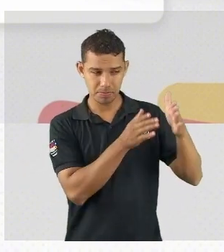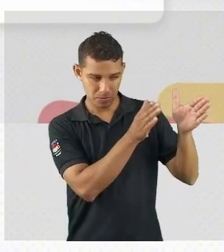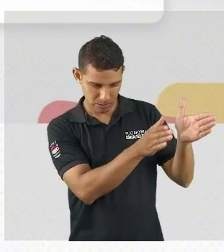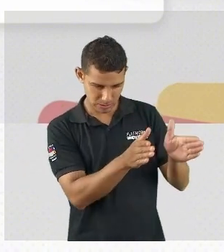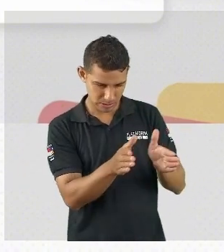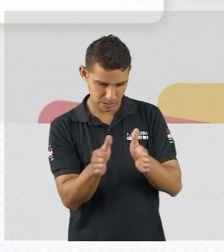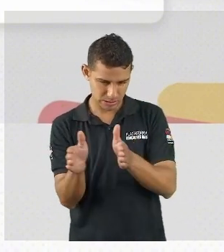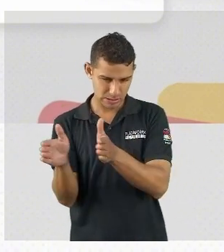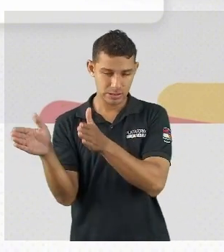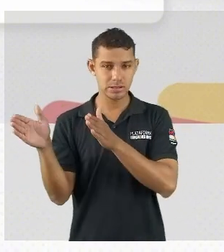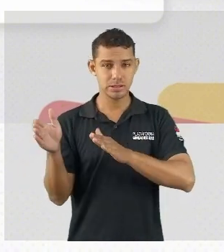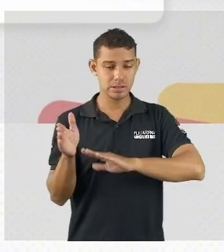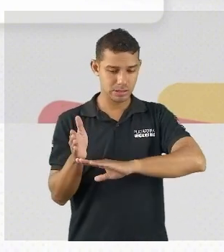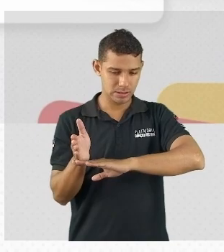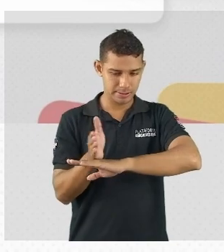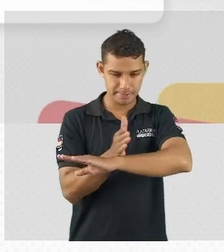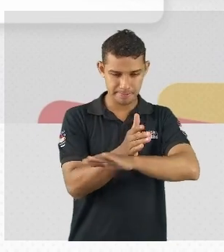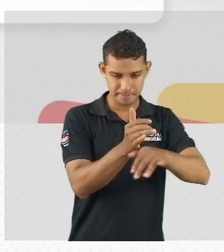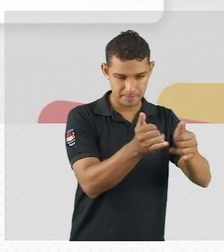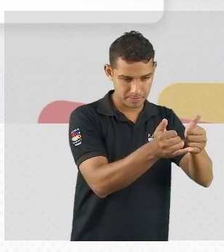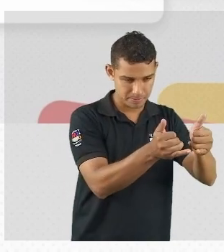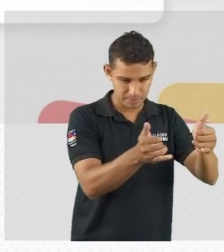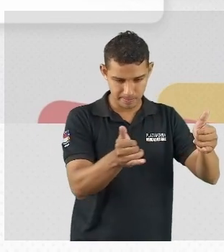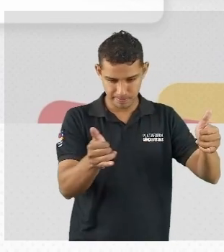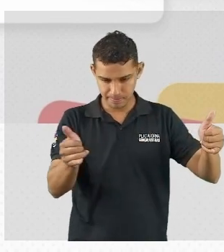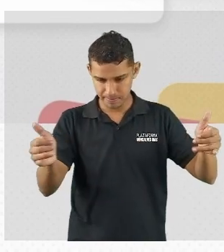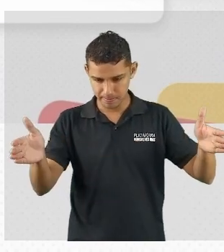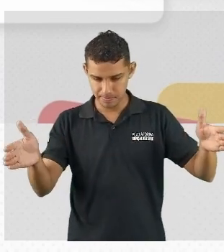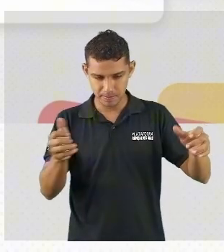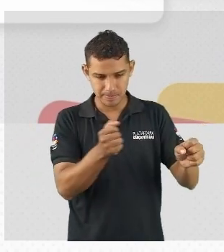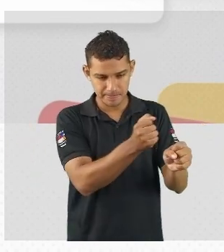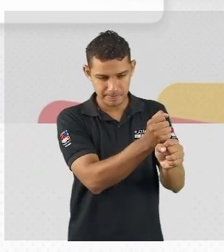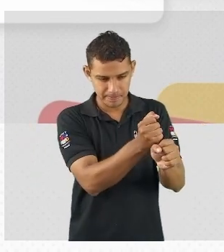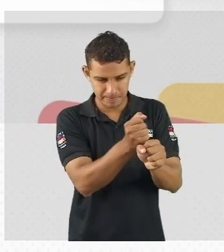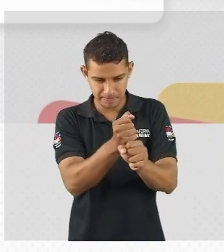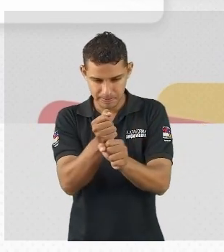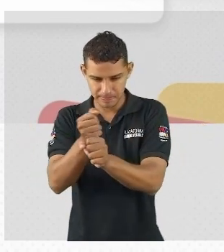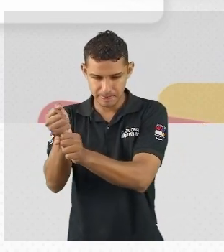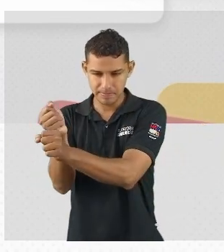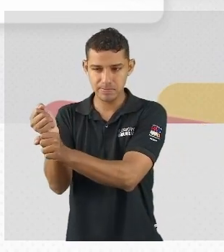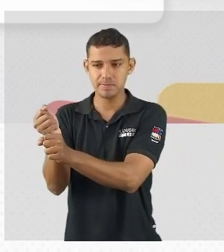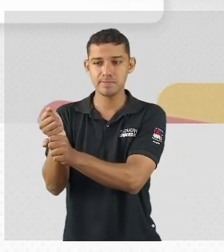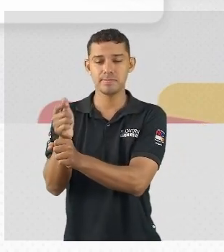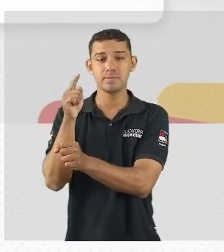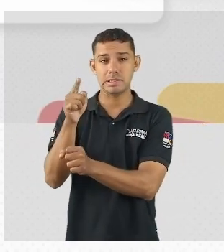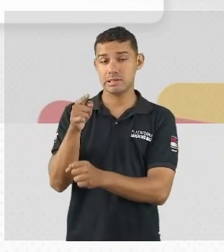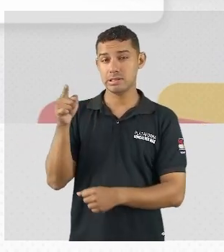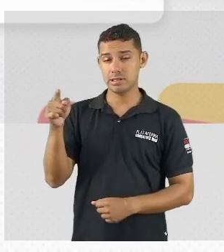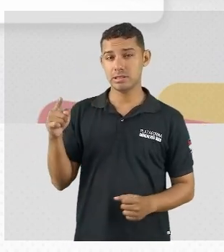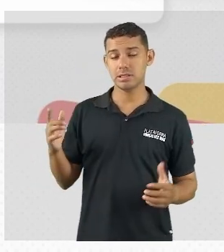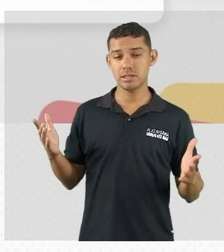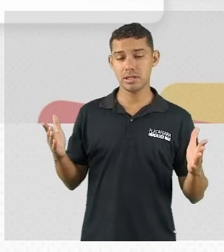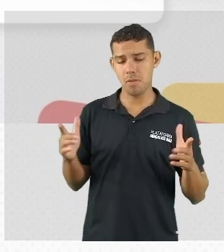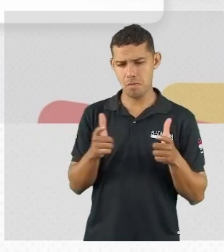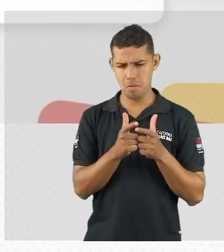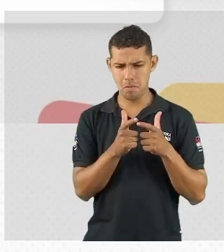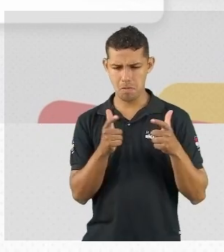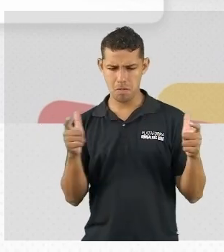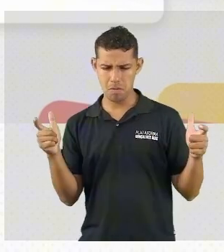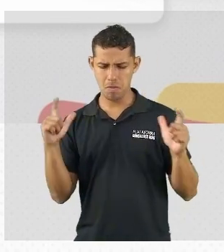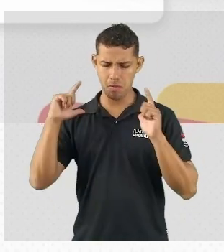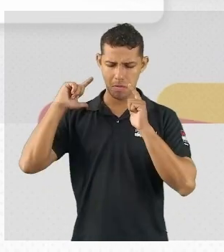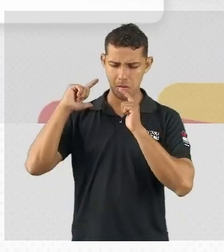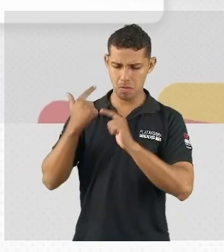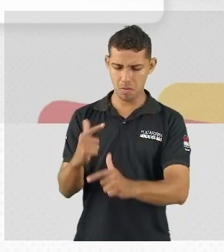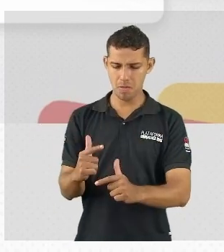desses momentos, essas etapas desse período da pré-história, assim chamada por uma boa parte dos historiadores